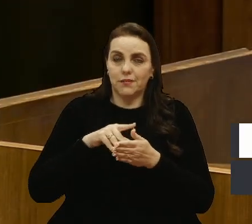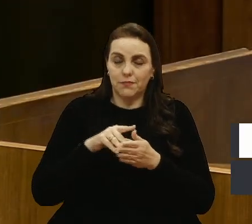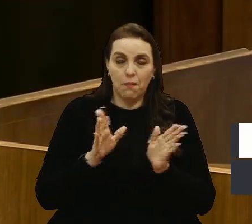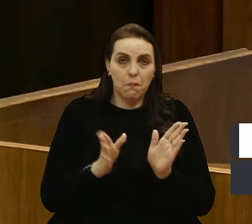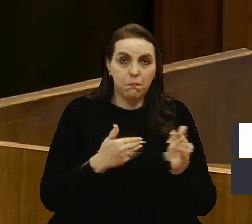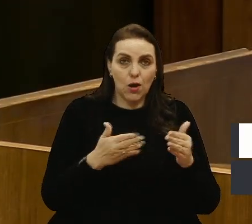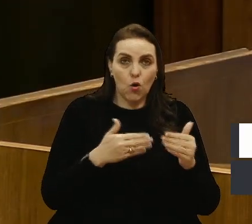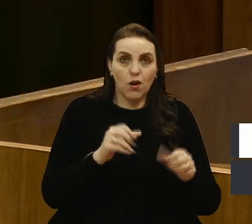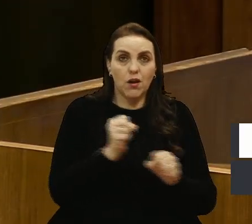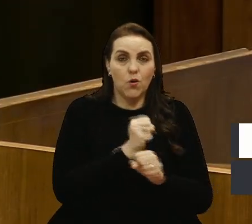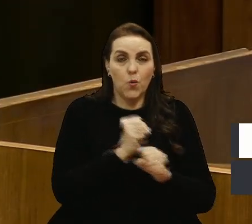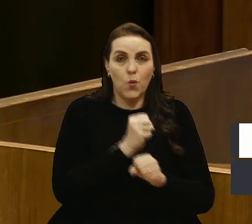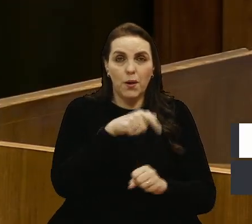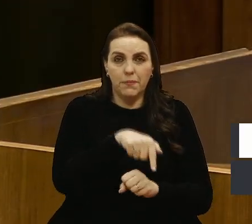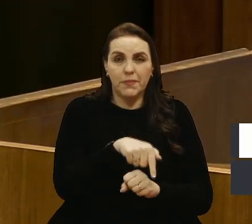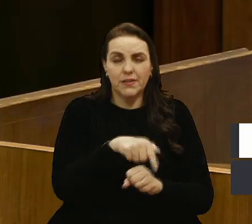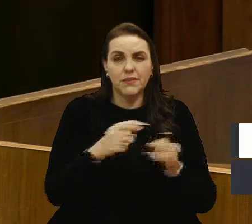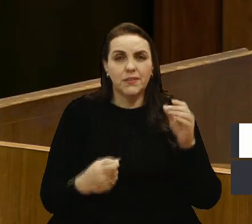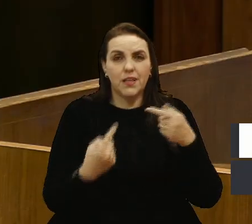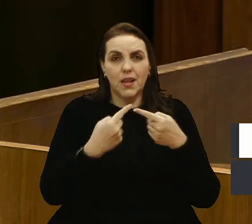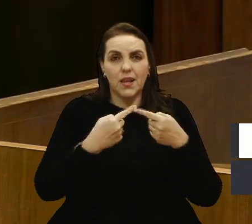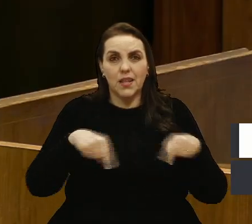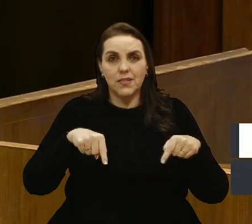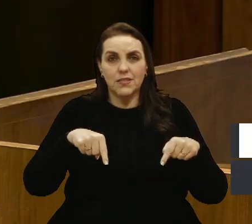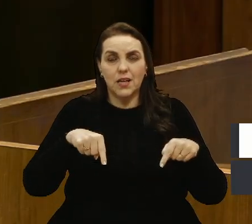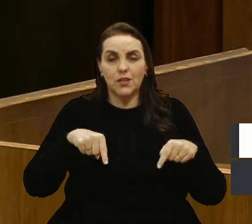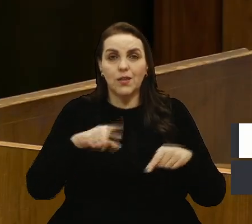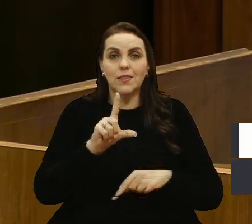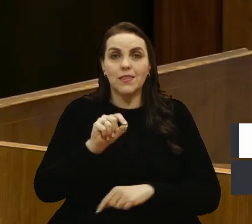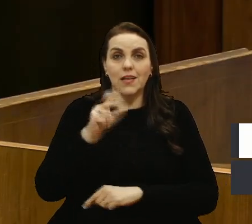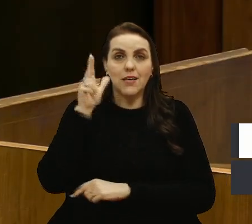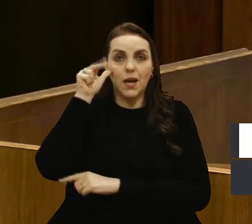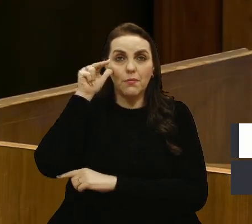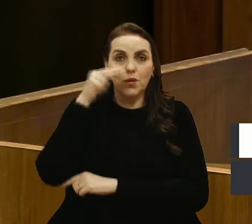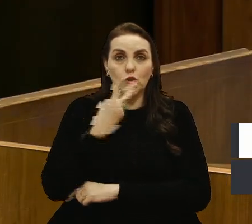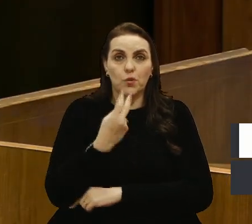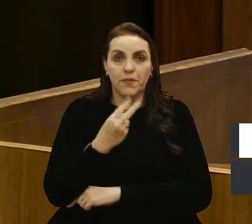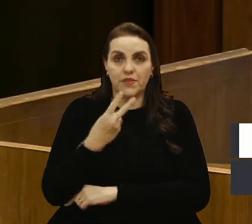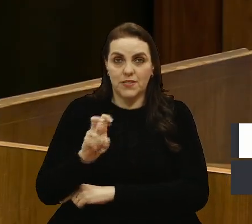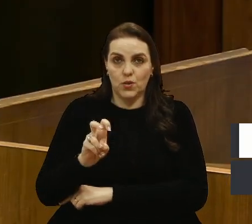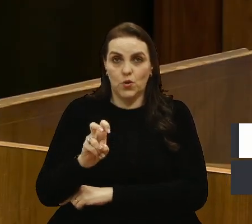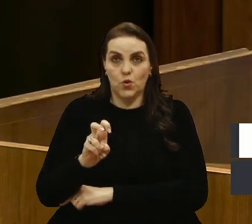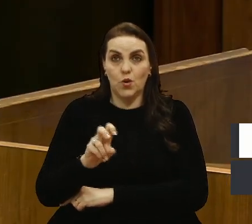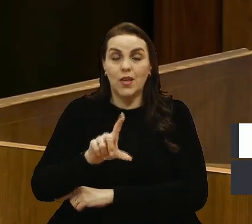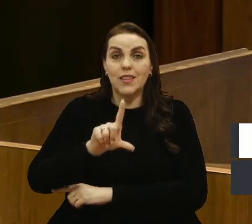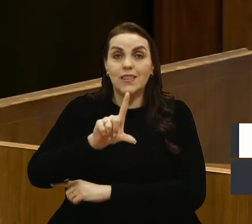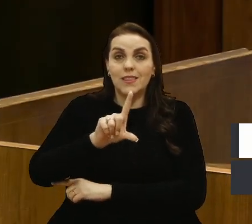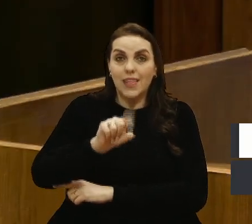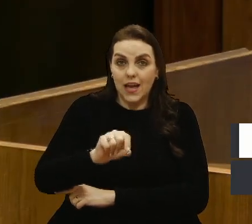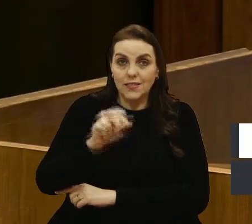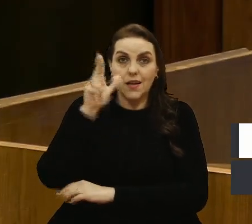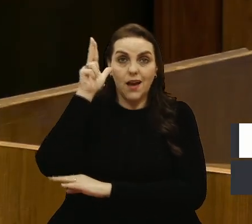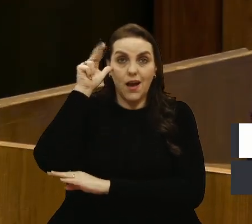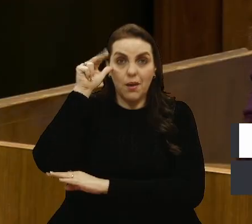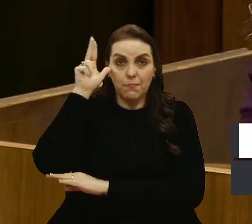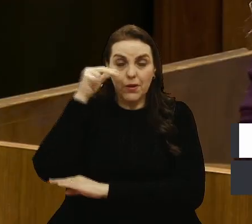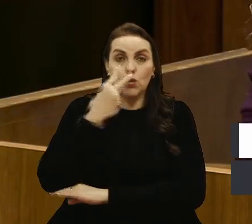de obras, que foi lançado em 10 de abril de 2025. 10 de abril